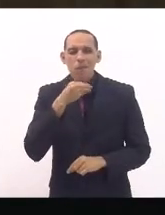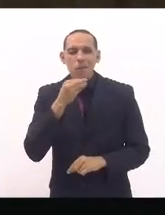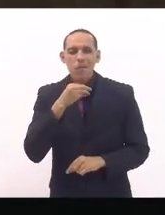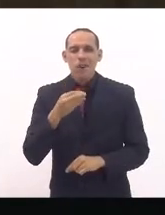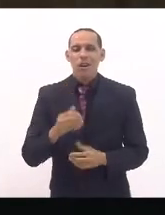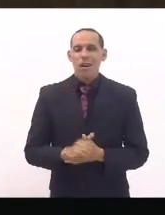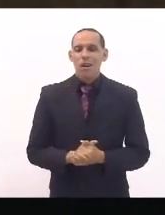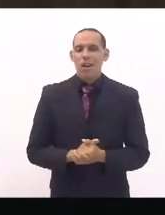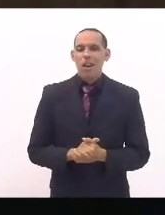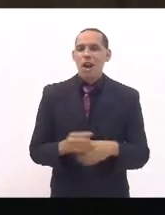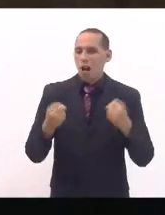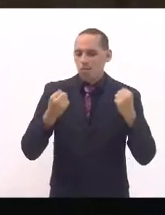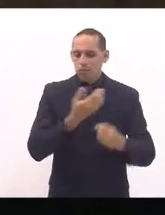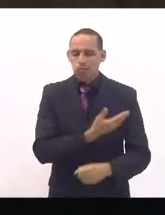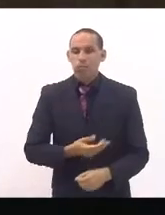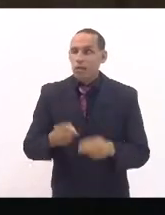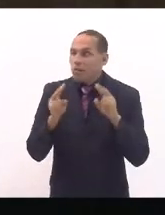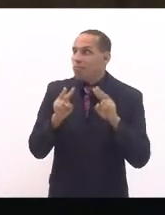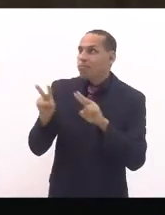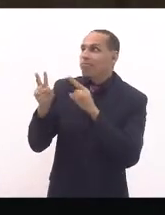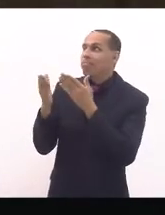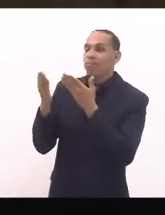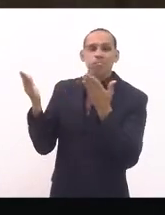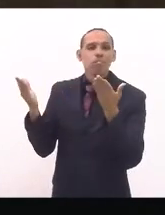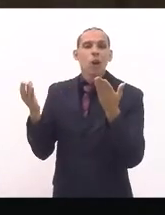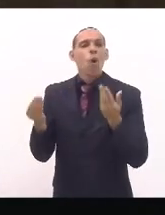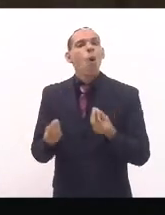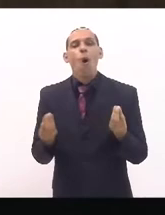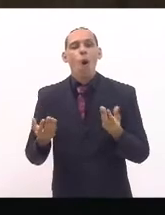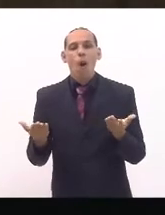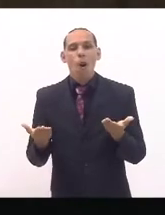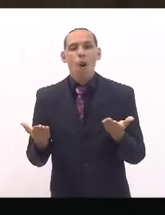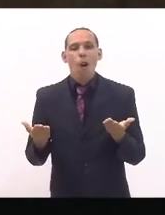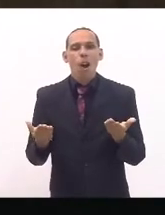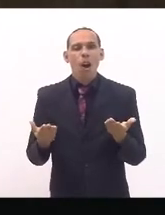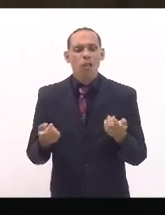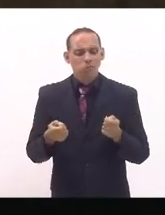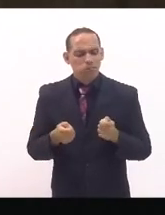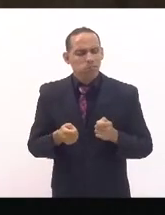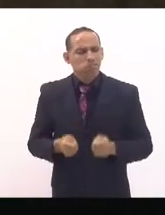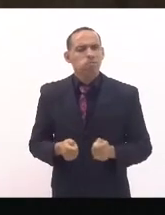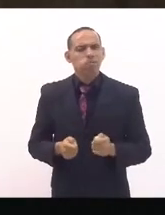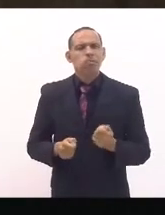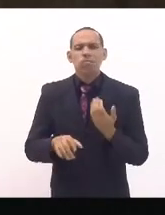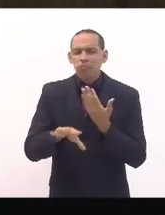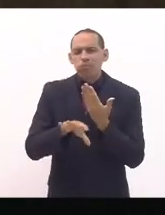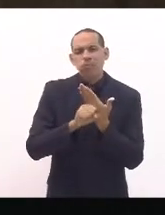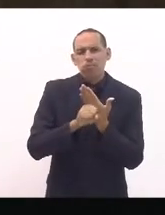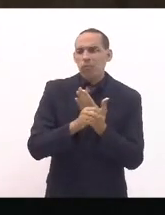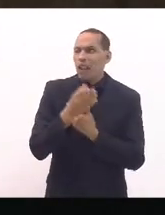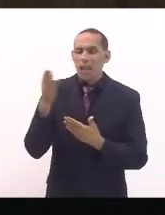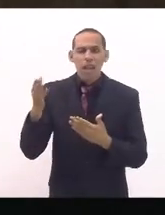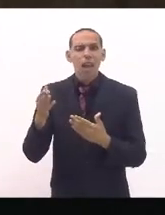de olhar as torcidas organizadas de maneira concreta, com a sua função social, seja dentro dos estádios,